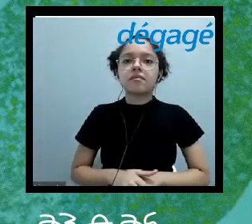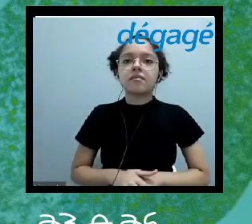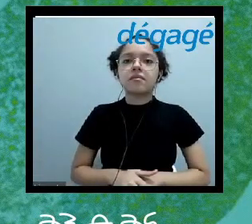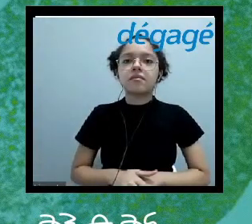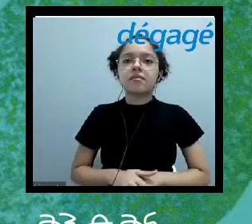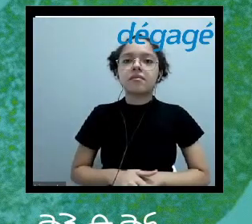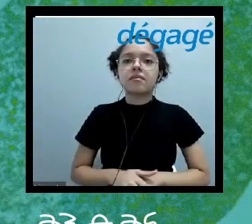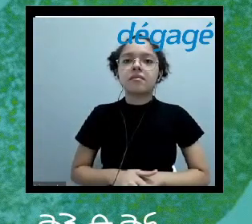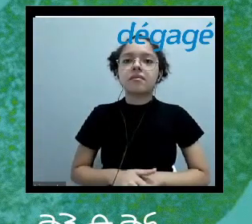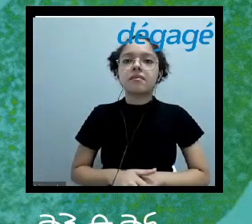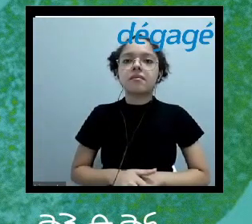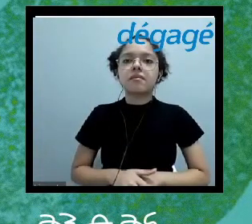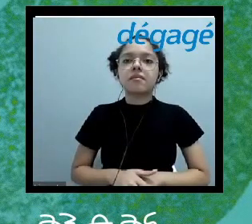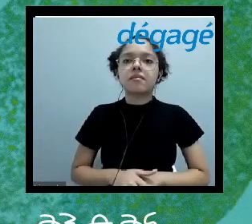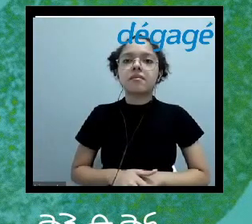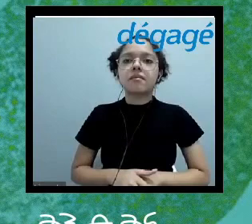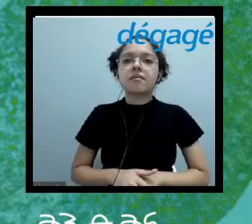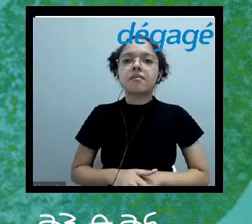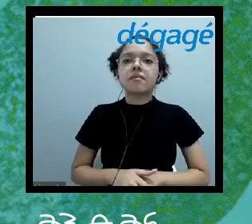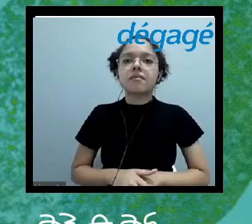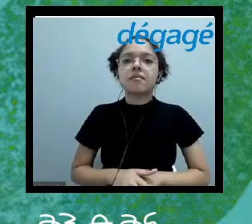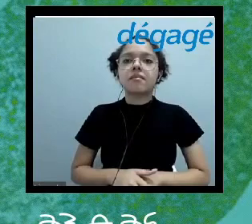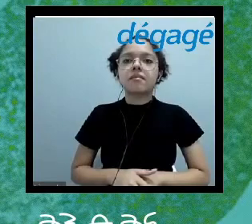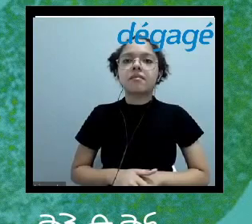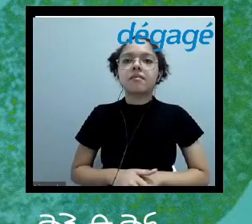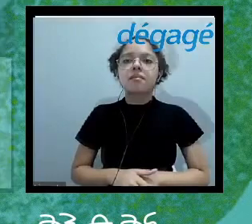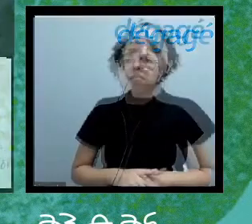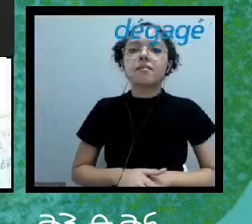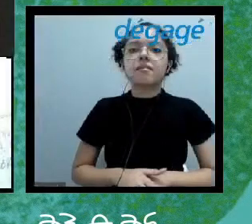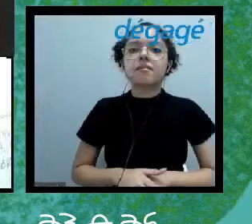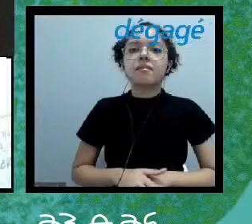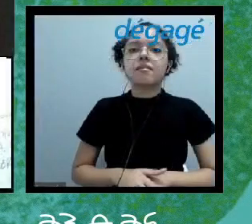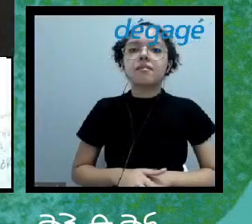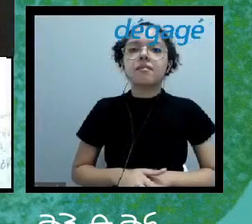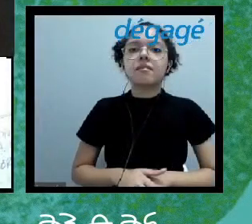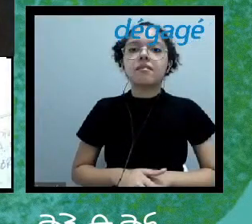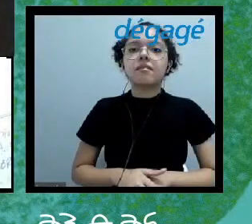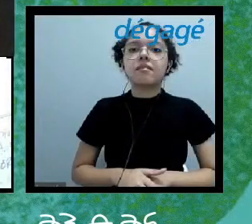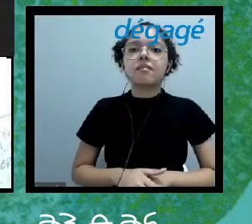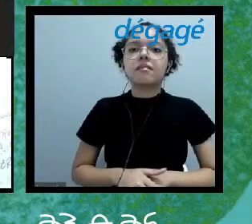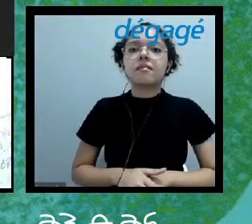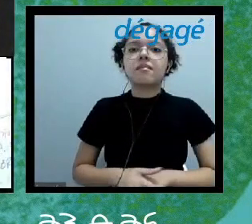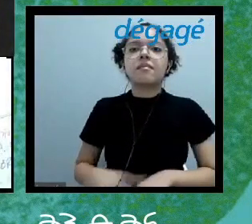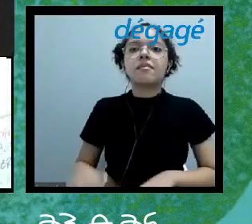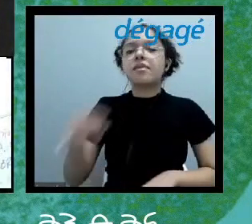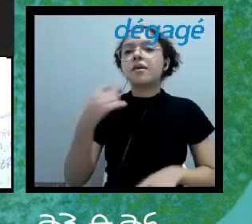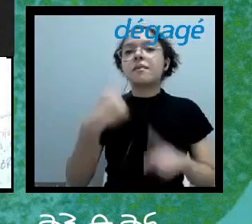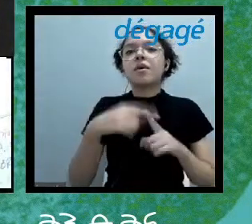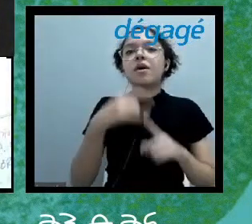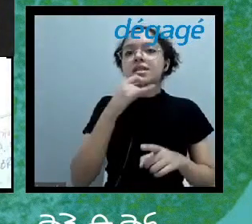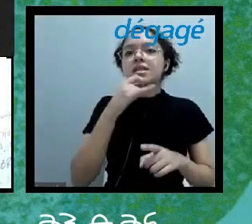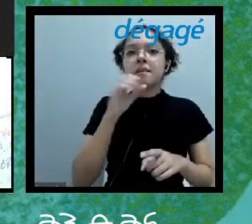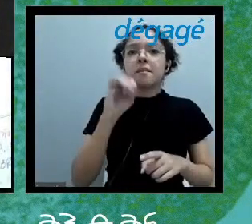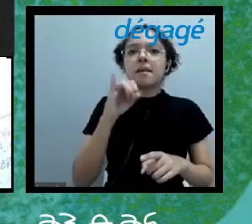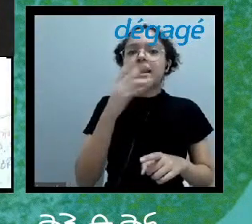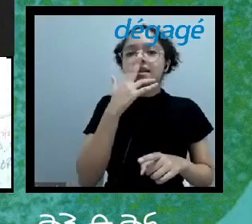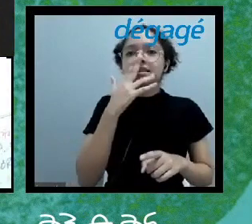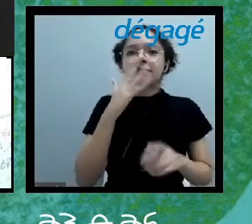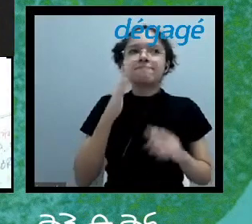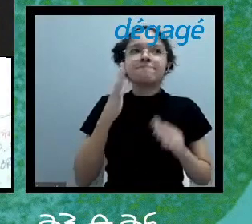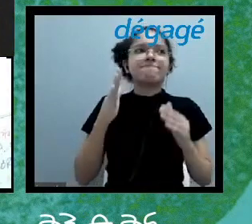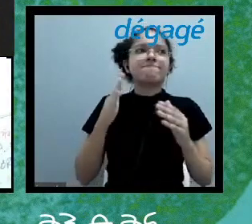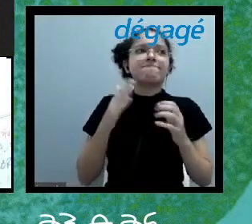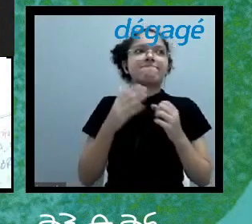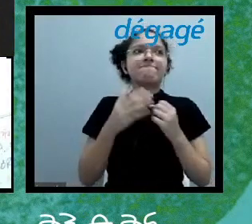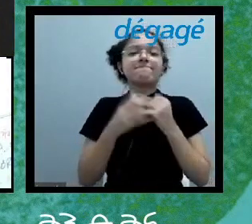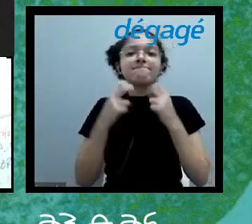enfim. Quanto mais seguro a gente fica, né? Menos a gente... É verdade. Tem que se